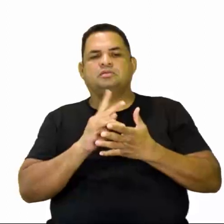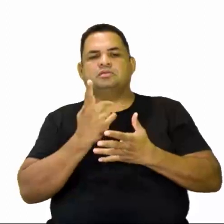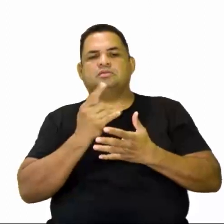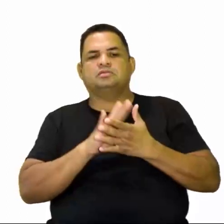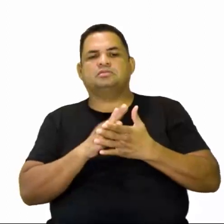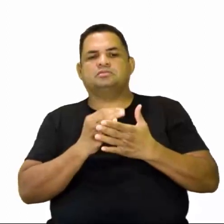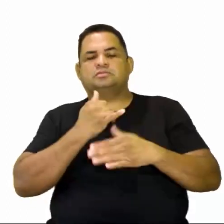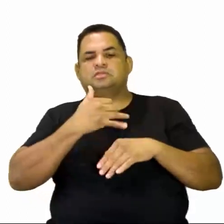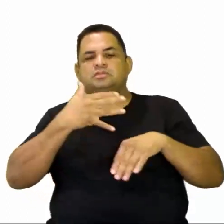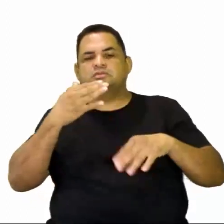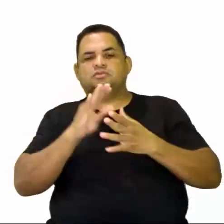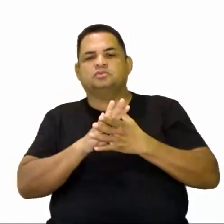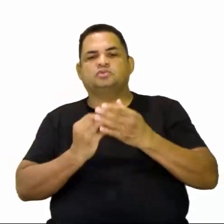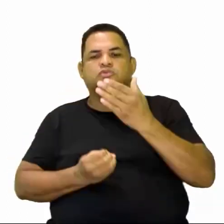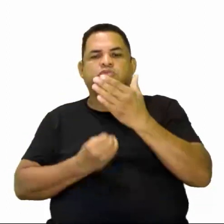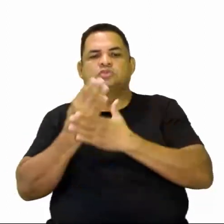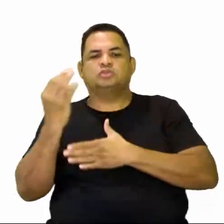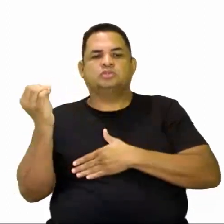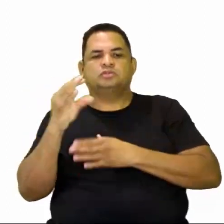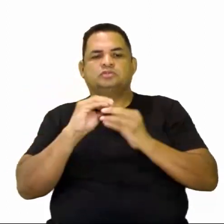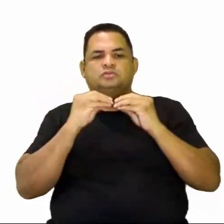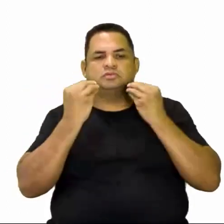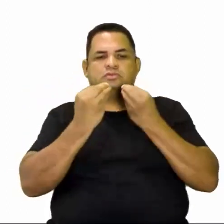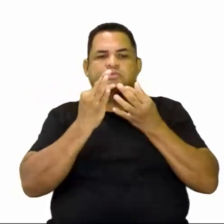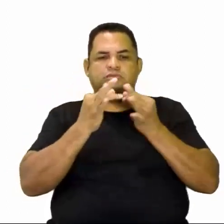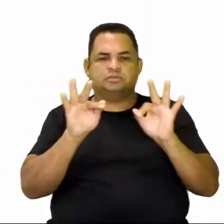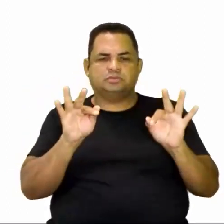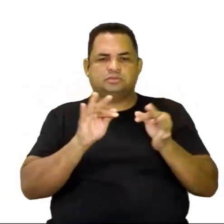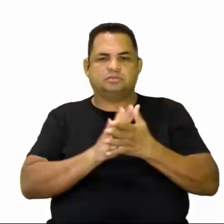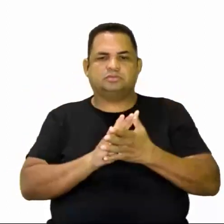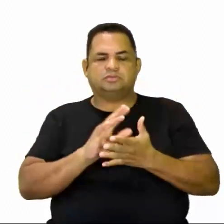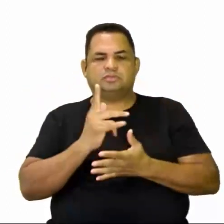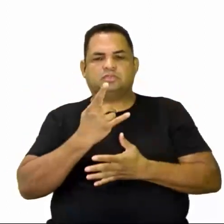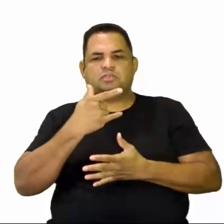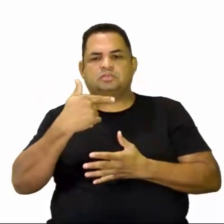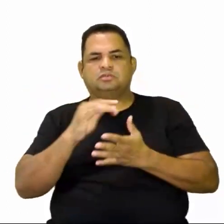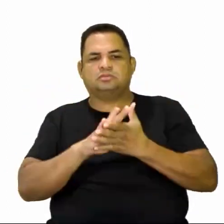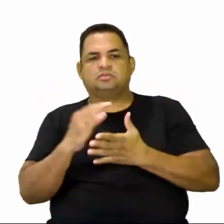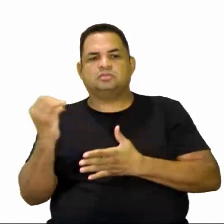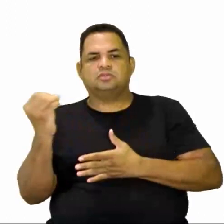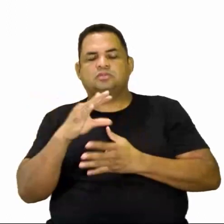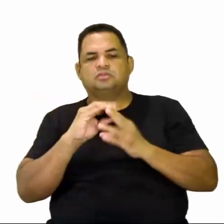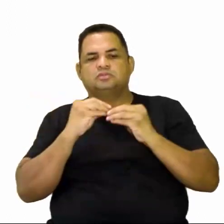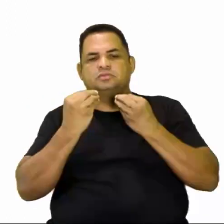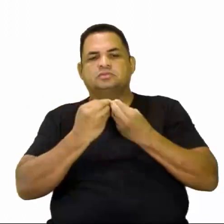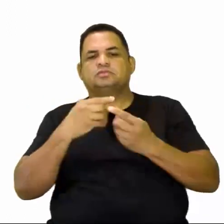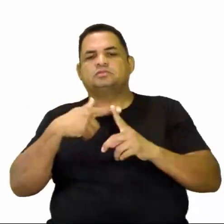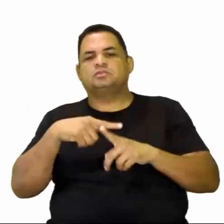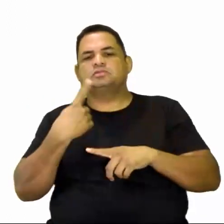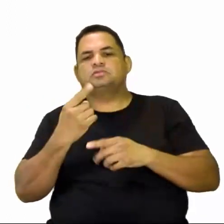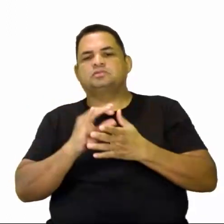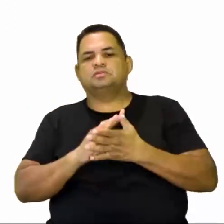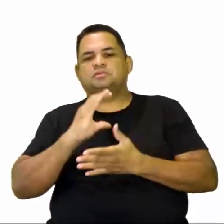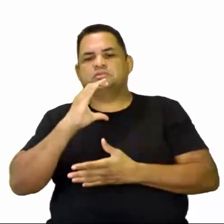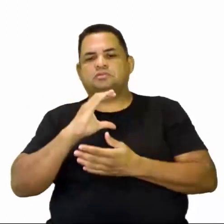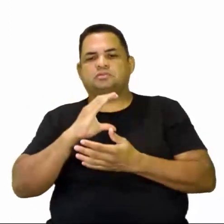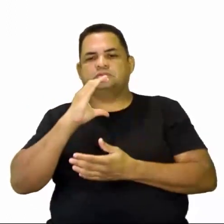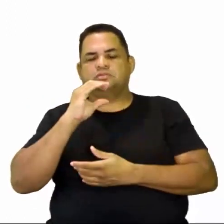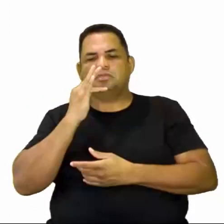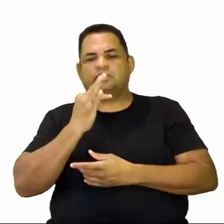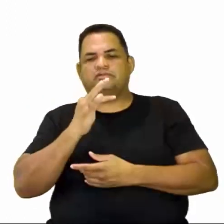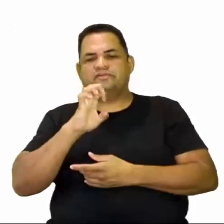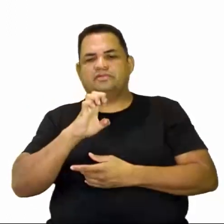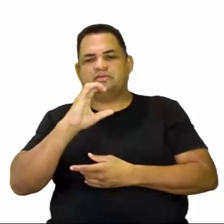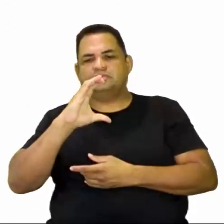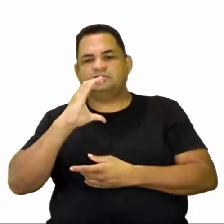nova substância simples, que é o gás hidrogênio. E uma nova substância composta, o cloreto de ferro 3, cuja